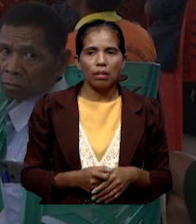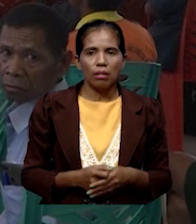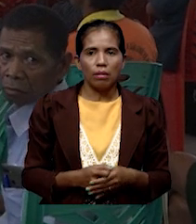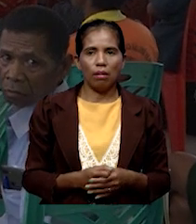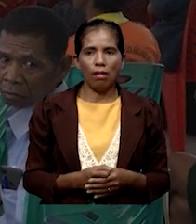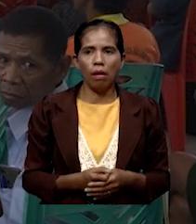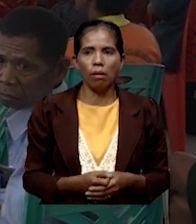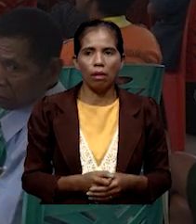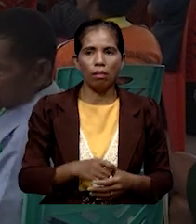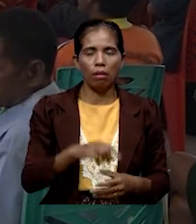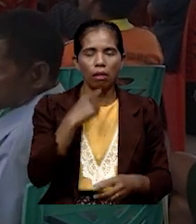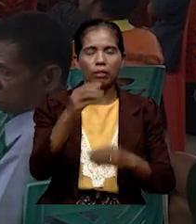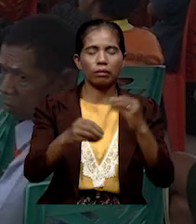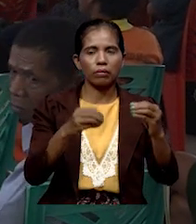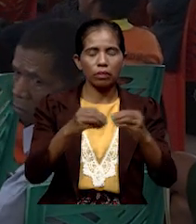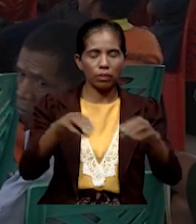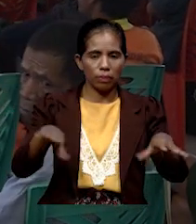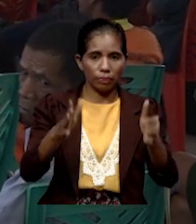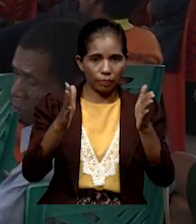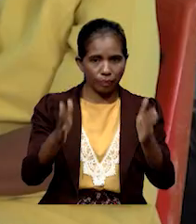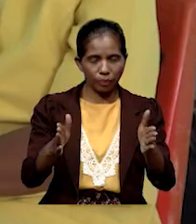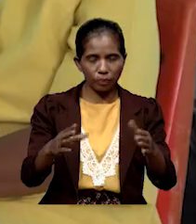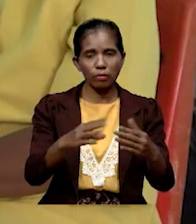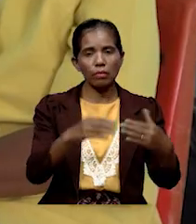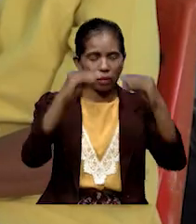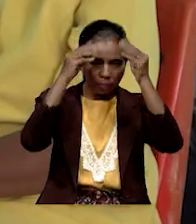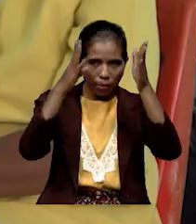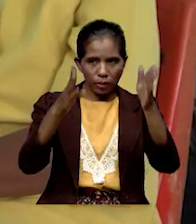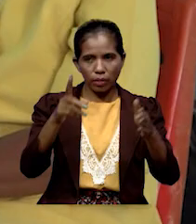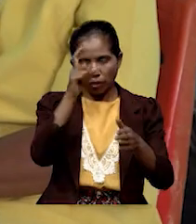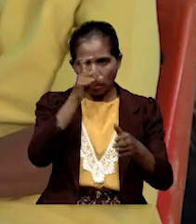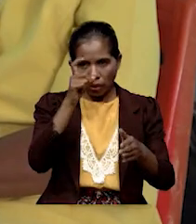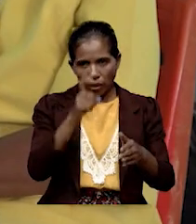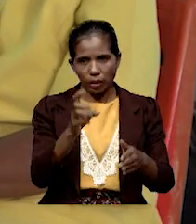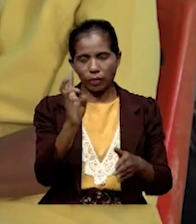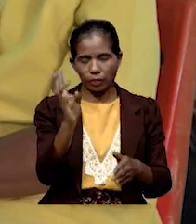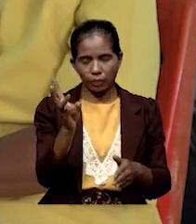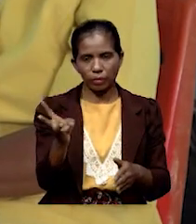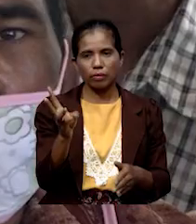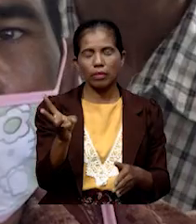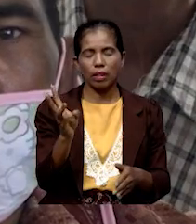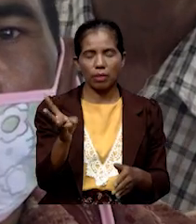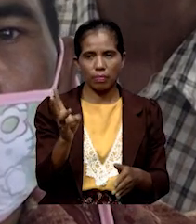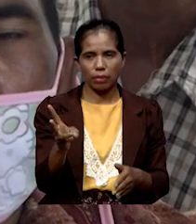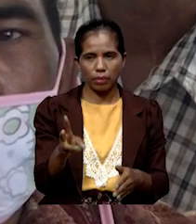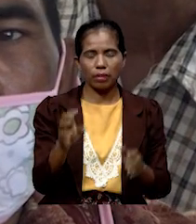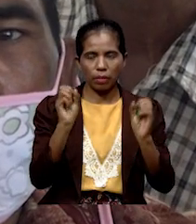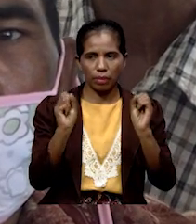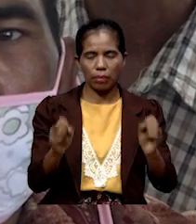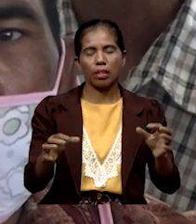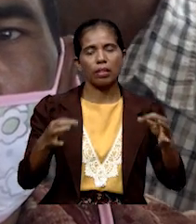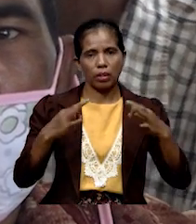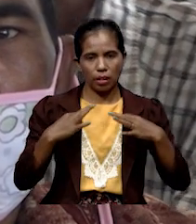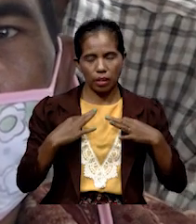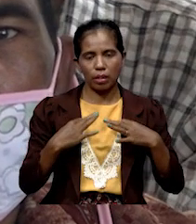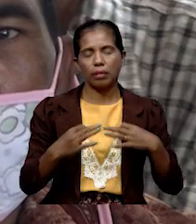Relaciona o funcionário público Liu Professor Sira Nebe Mako Idade Avançado, Tinang Nengnulo Nebe Lolosne Hetangona Reforma, mas